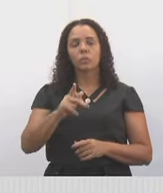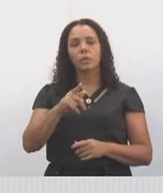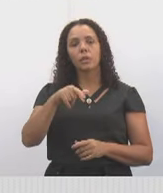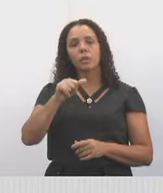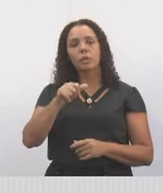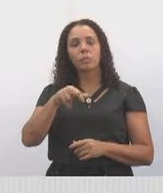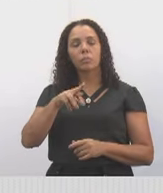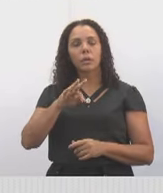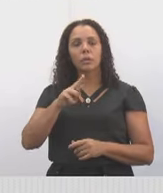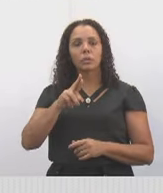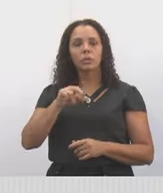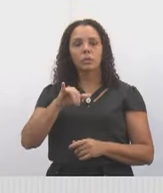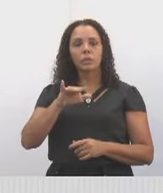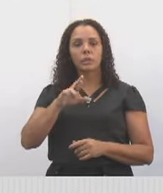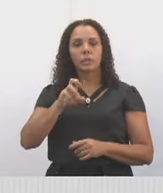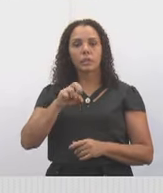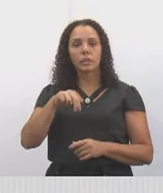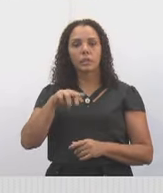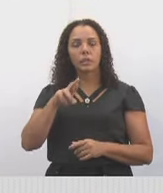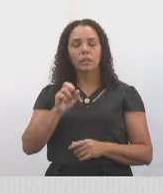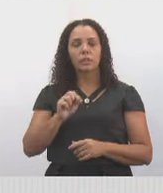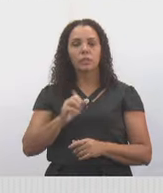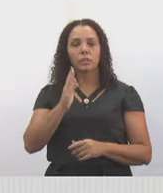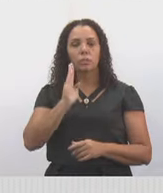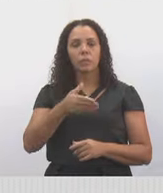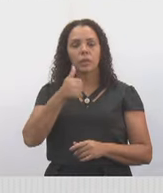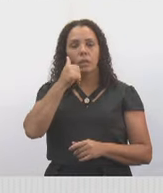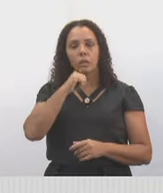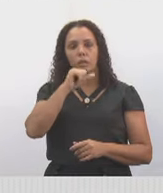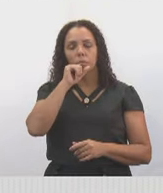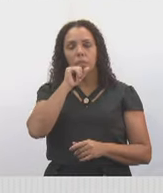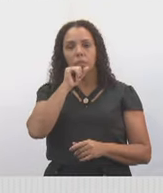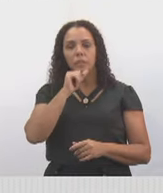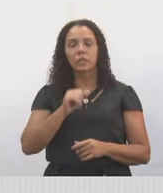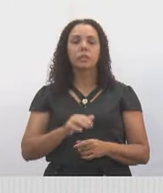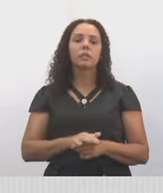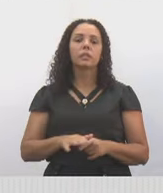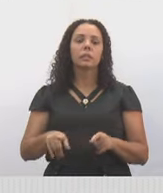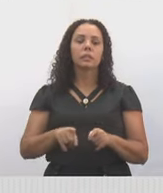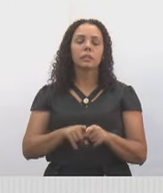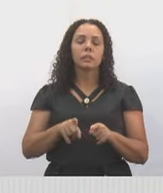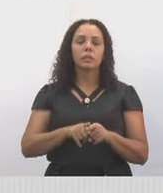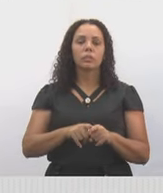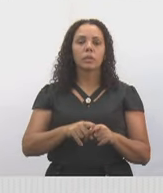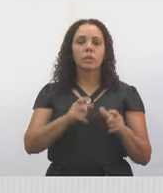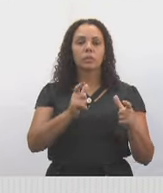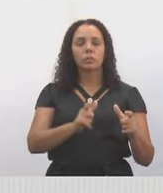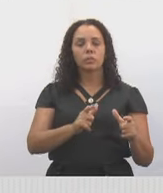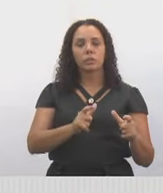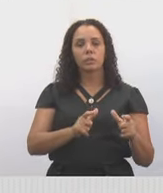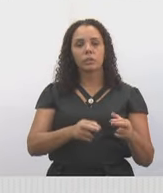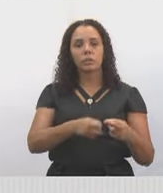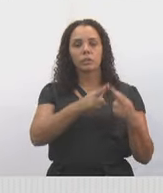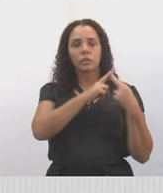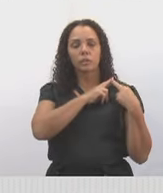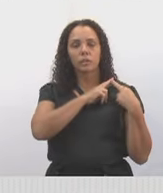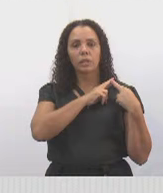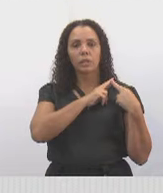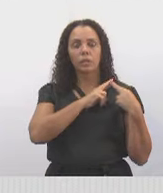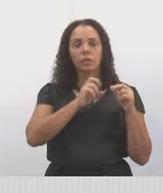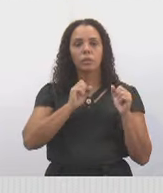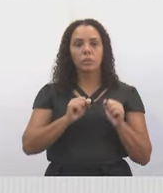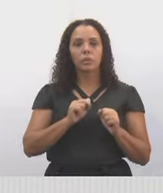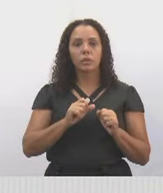barra mãe de preenchimento obrigatório e no lugar do campo responsável legal passe a